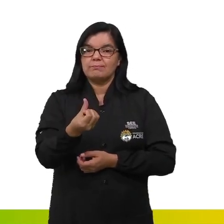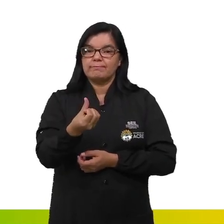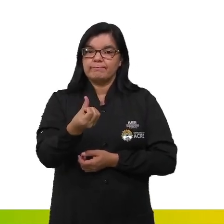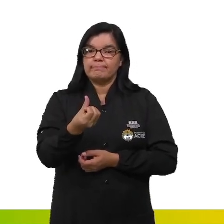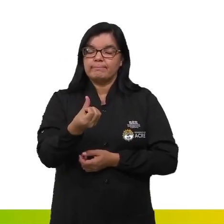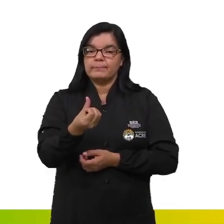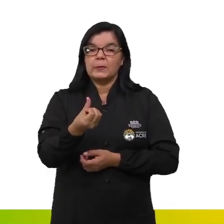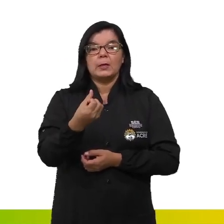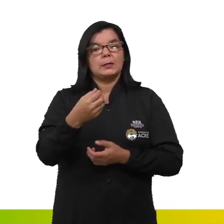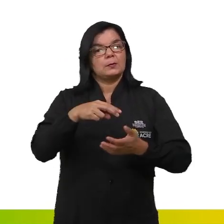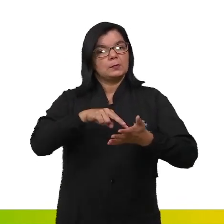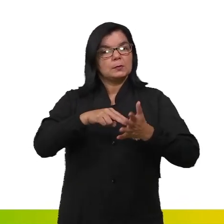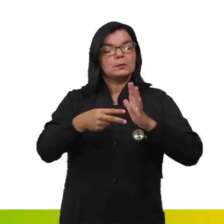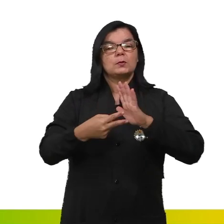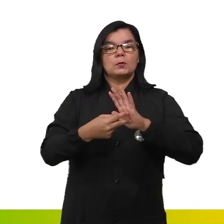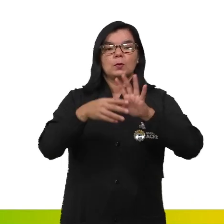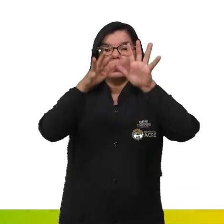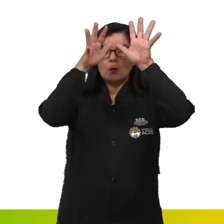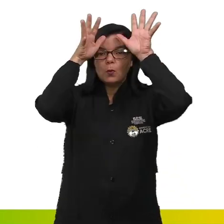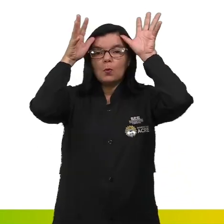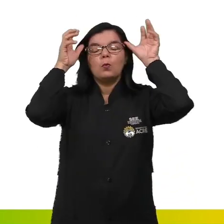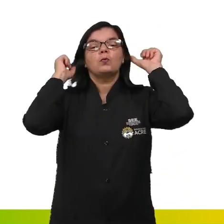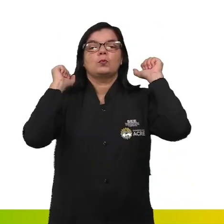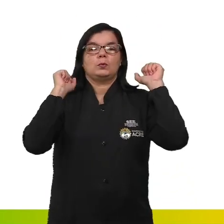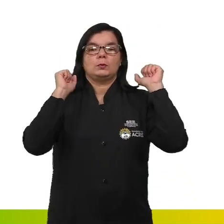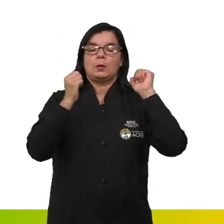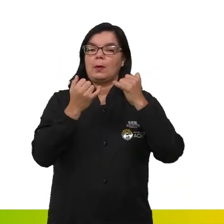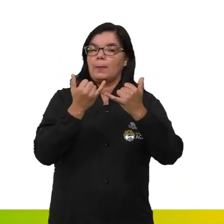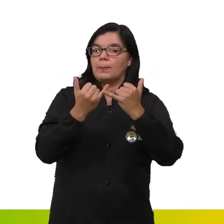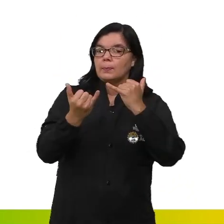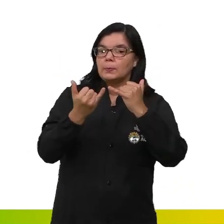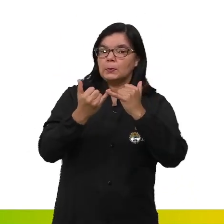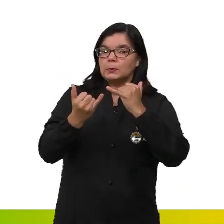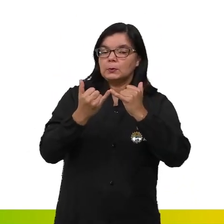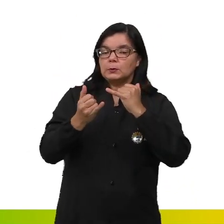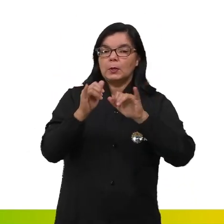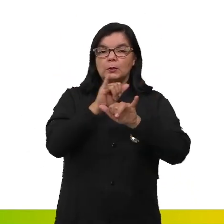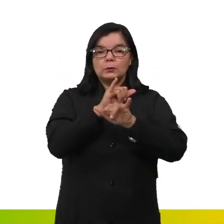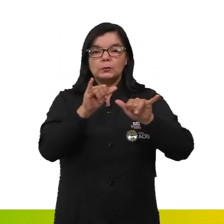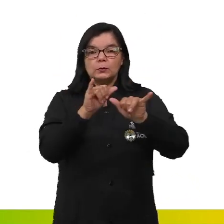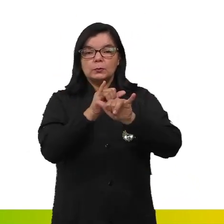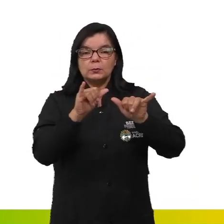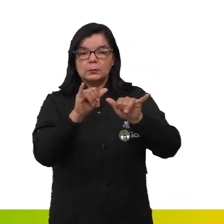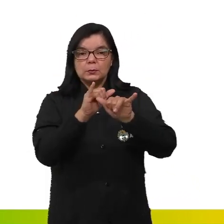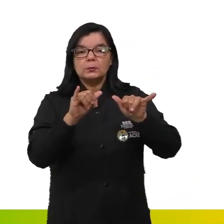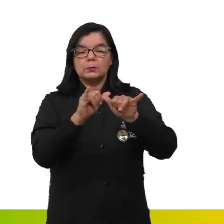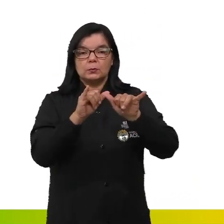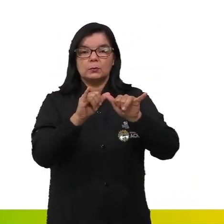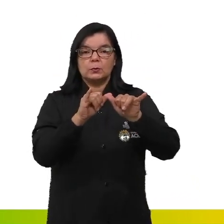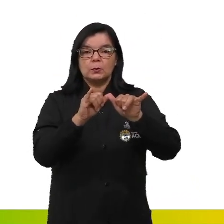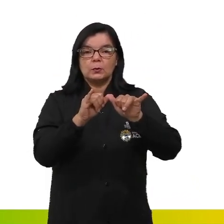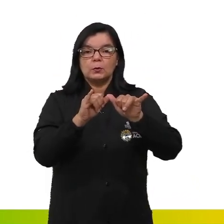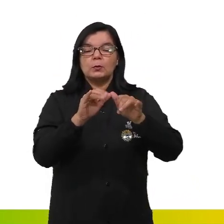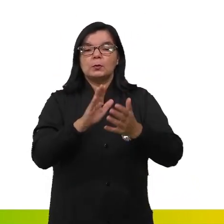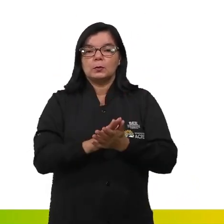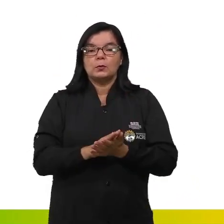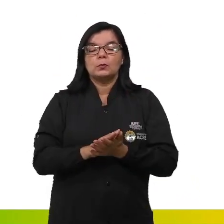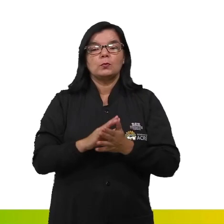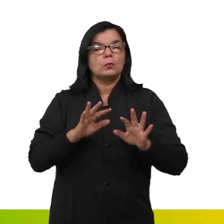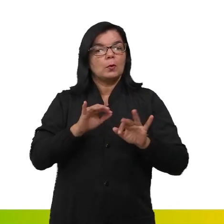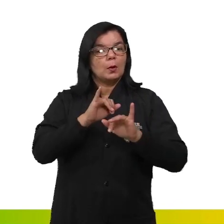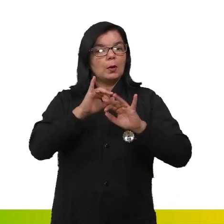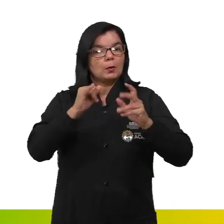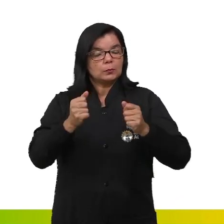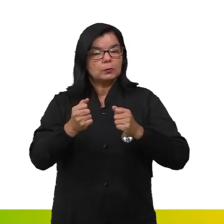0,506. Então, o Acre, ele está muito parecido, os dados dele estão muito parecidos com os dados aqui